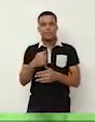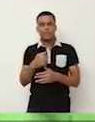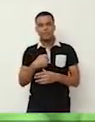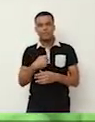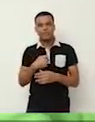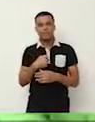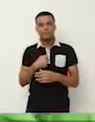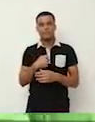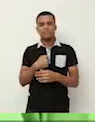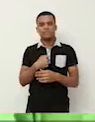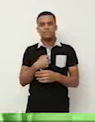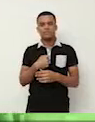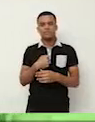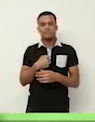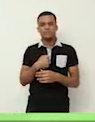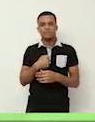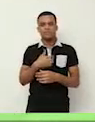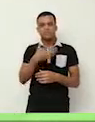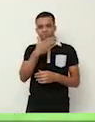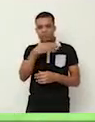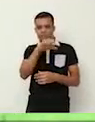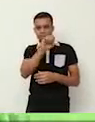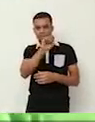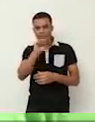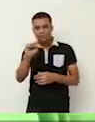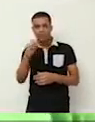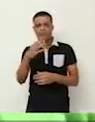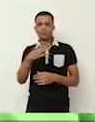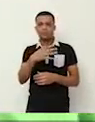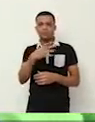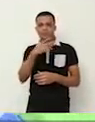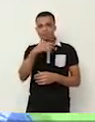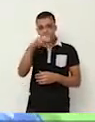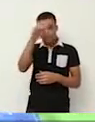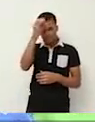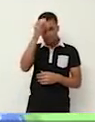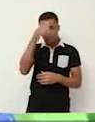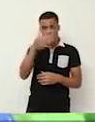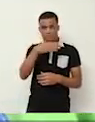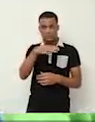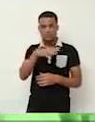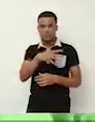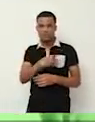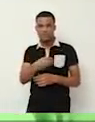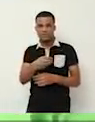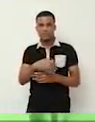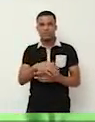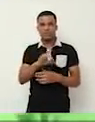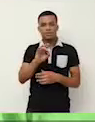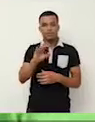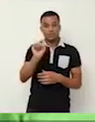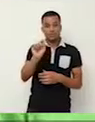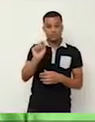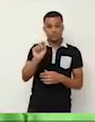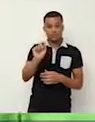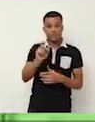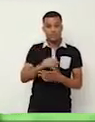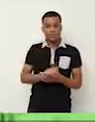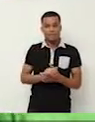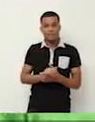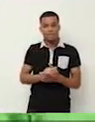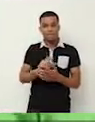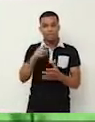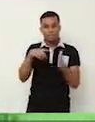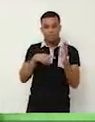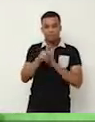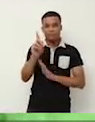eu, minha sogra, minha neta, meu filho. Só que... Deixa eu